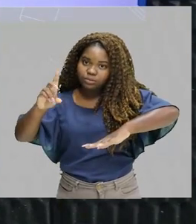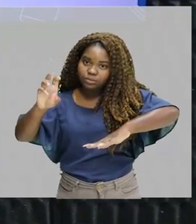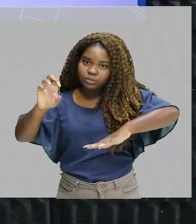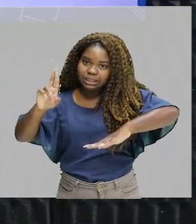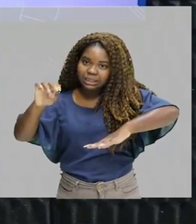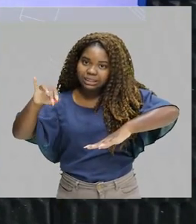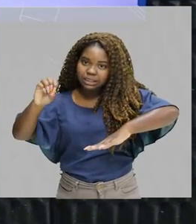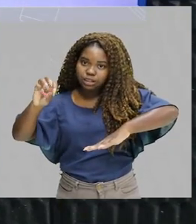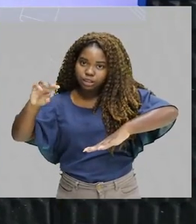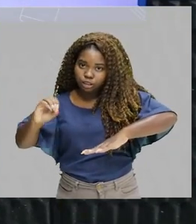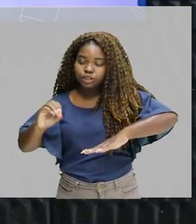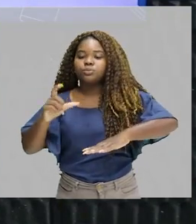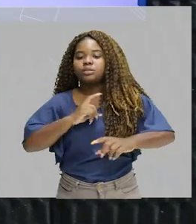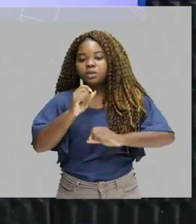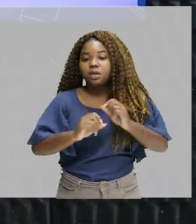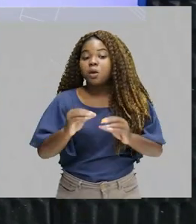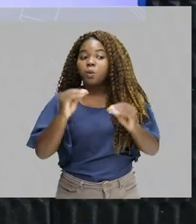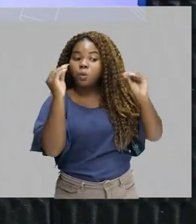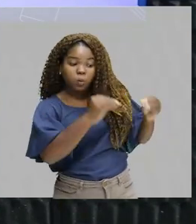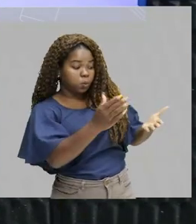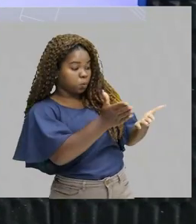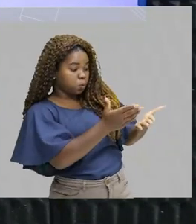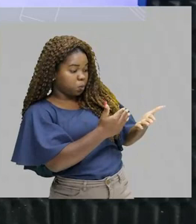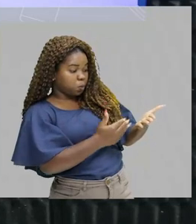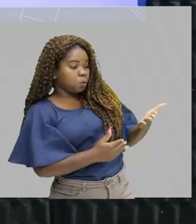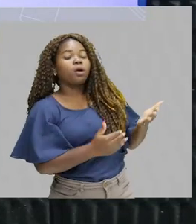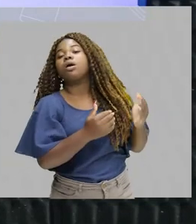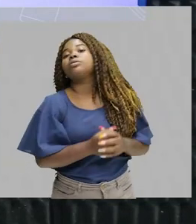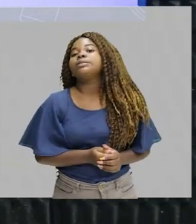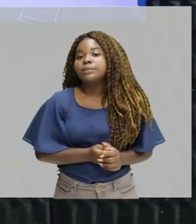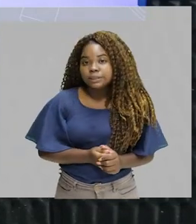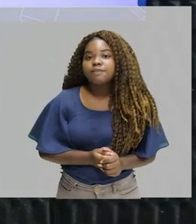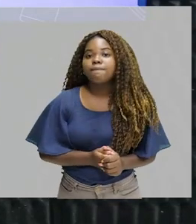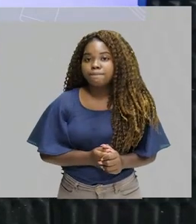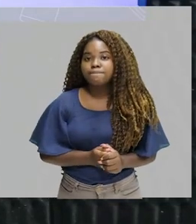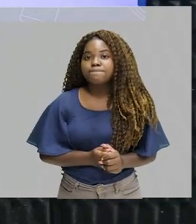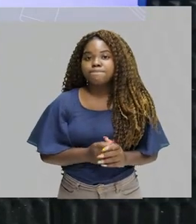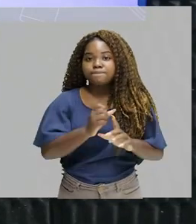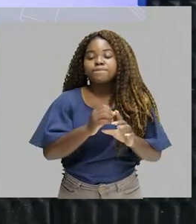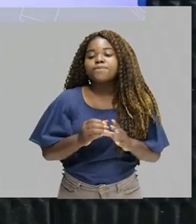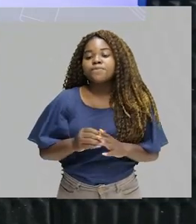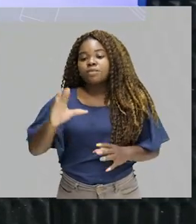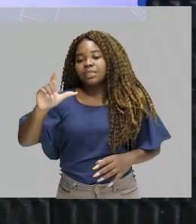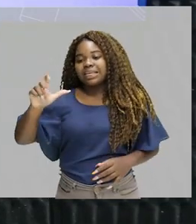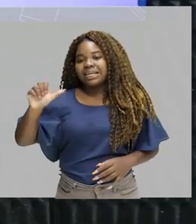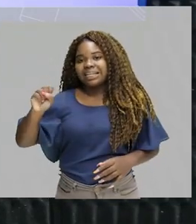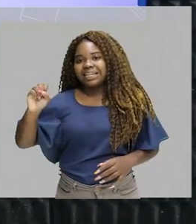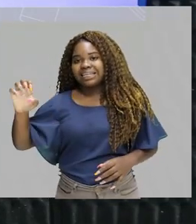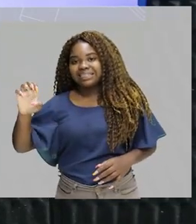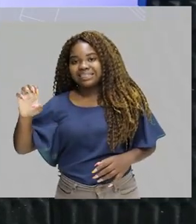sociais destaca isso no caderno tá classes sociais estratificação